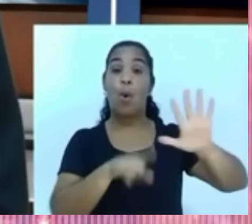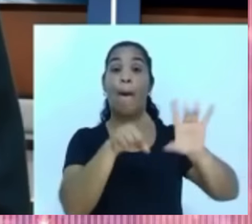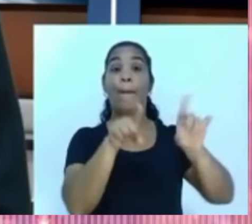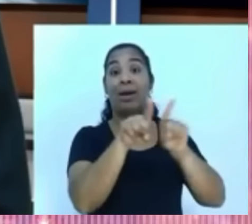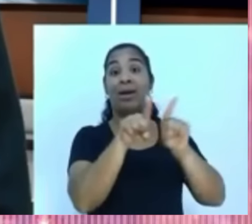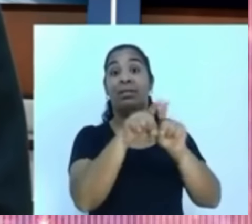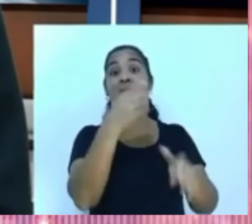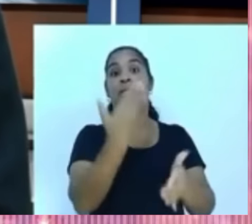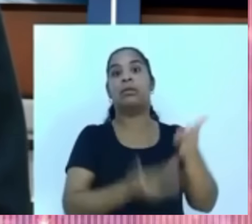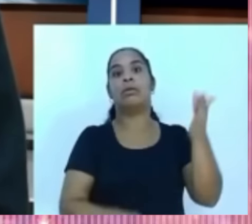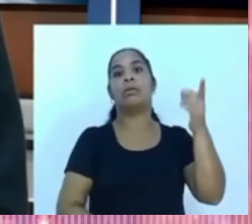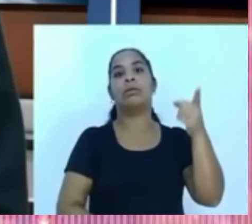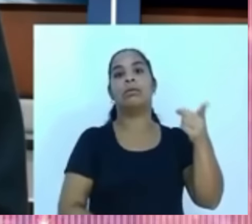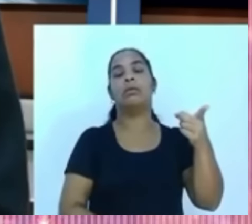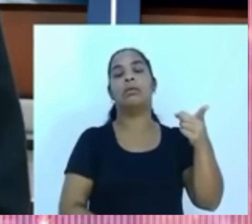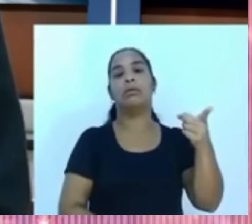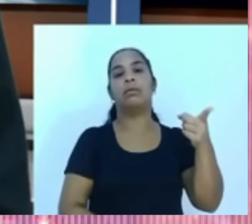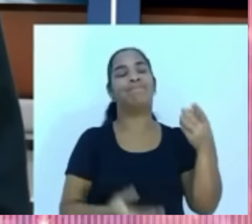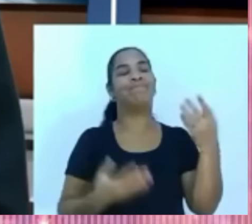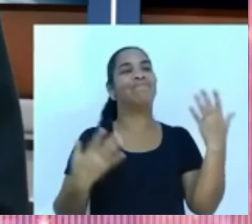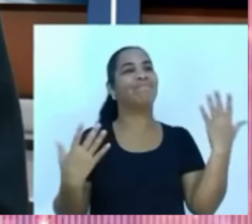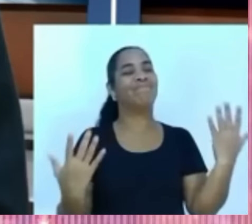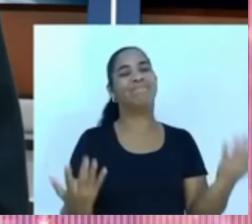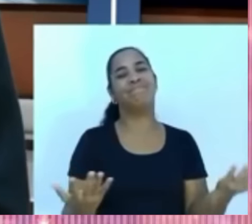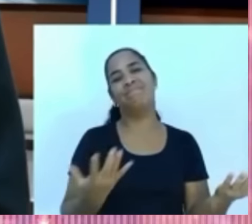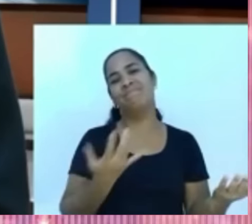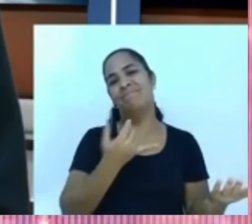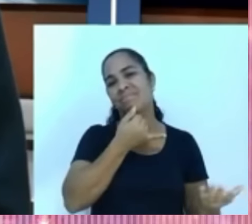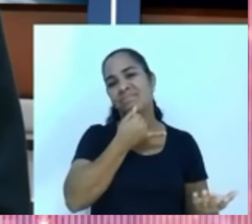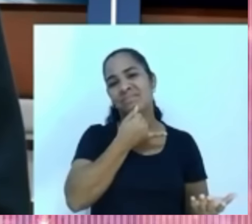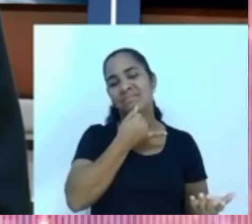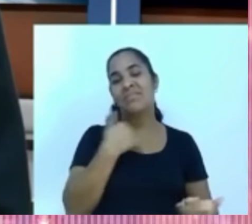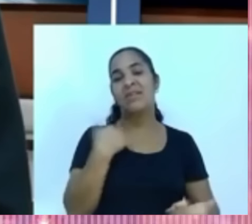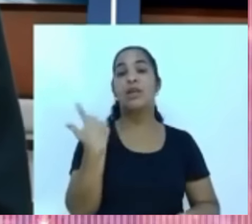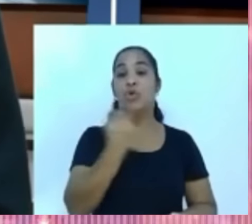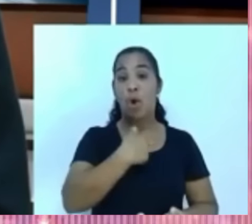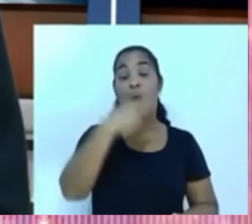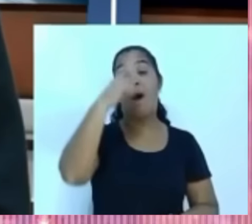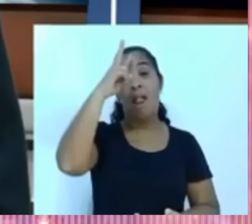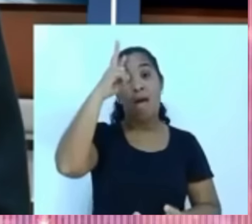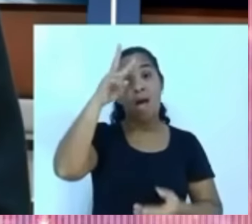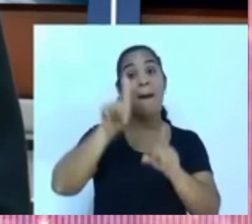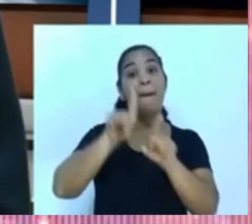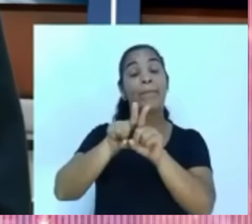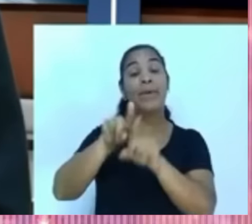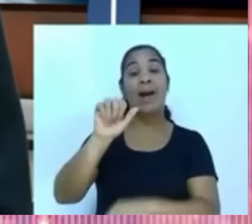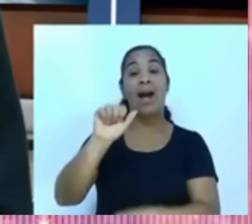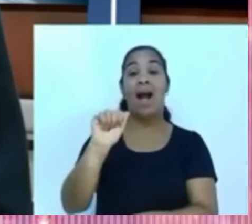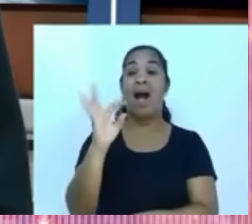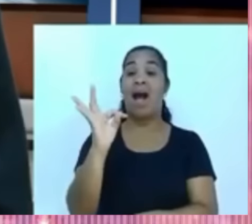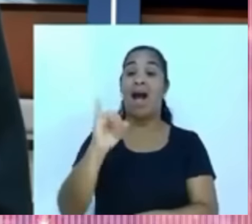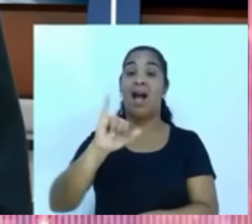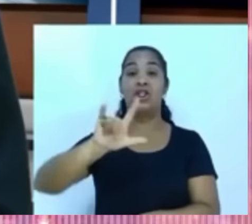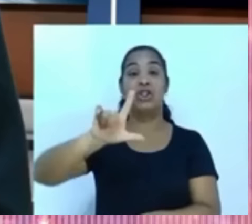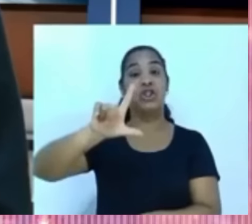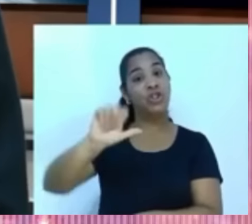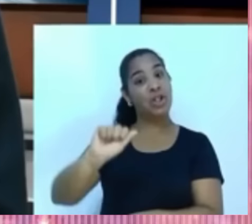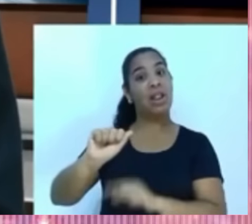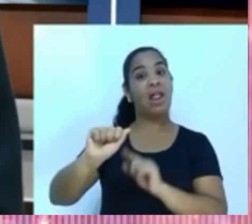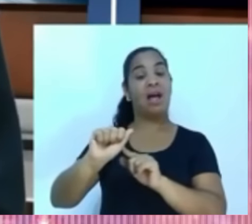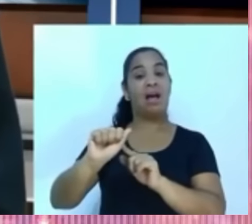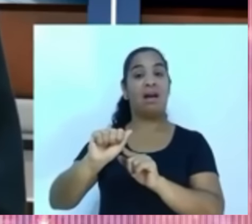muito lamentáveis recordemos por exemplo de Átila o terror de Deus